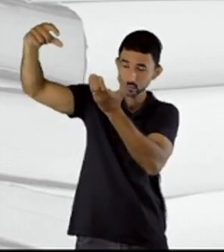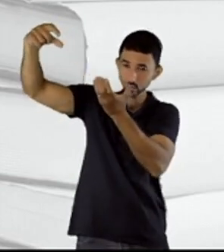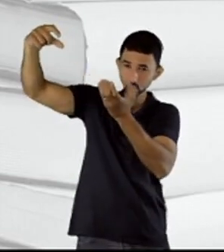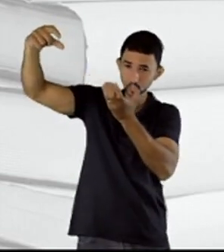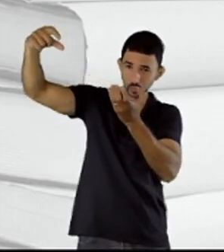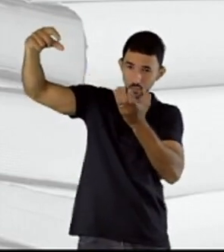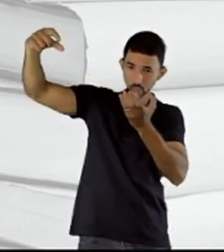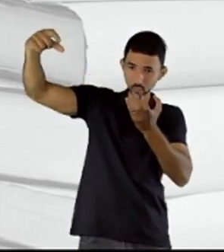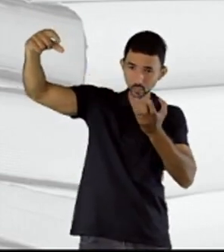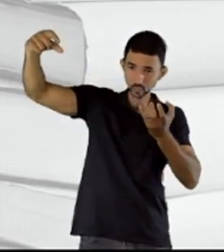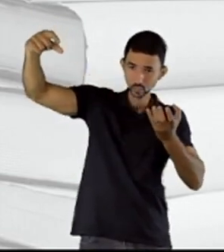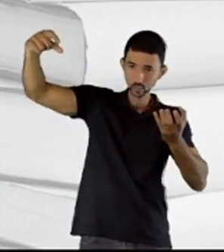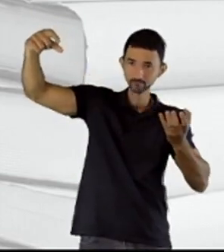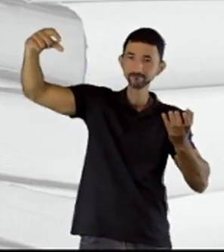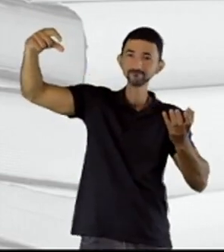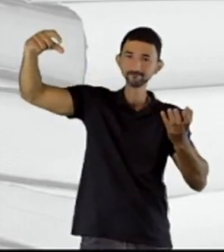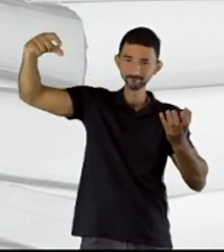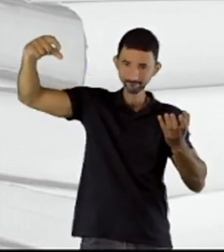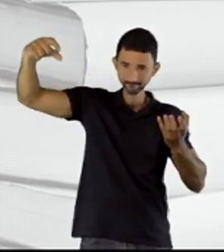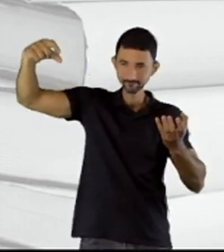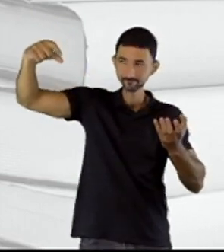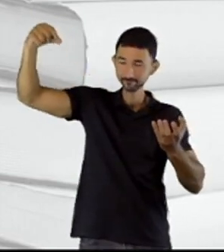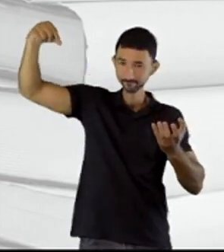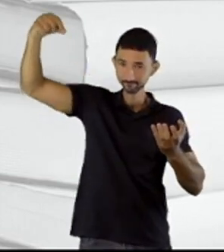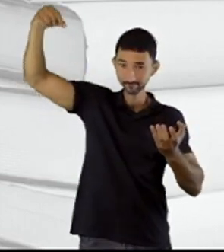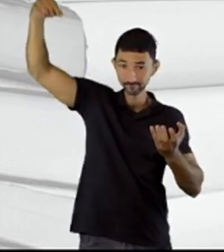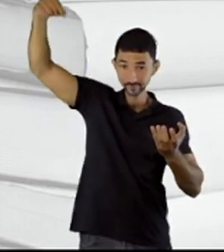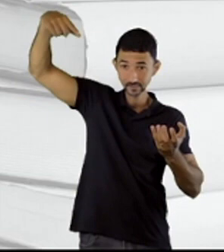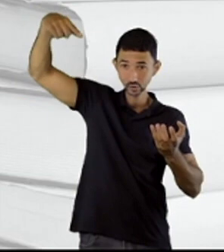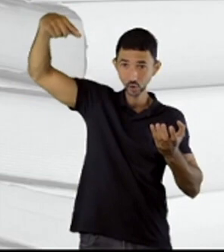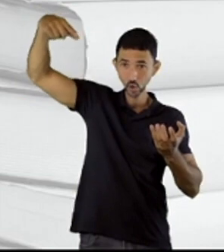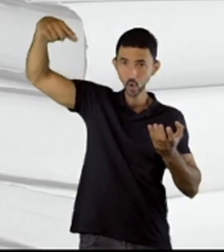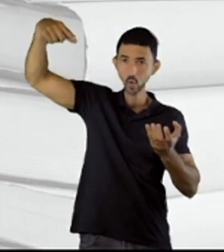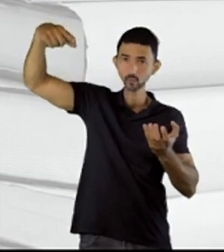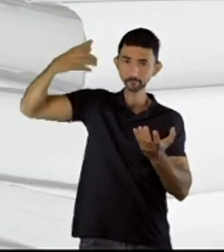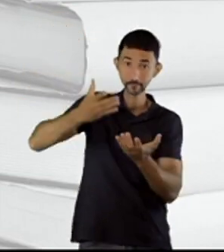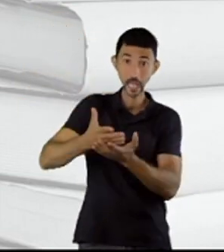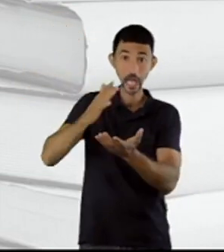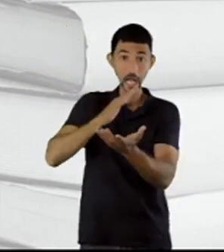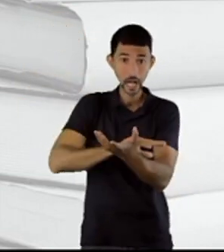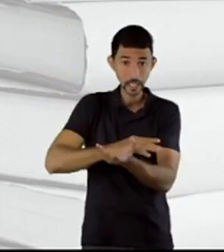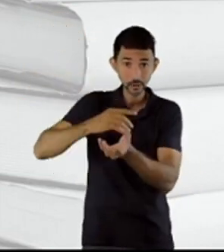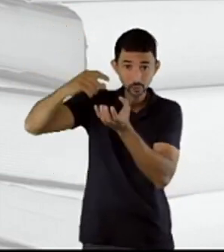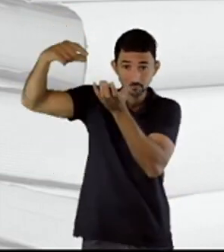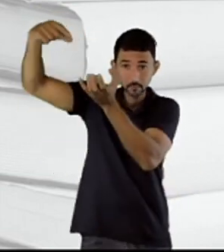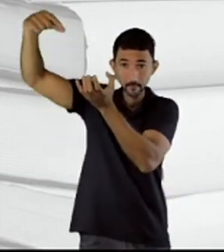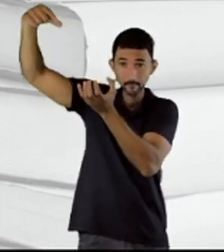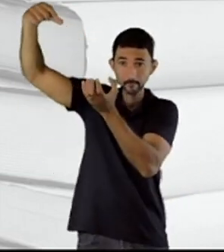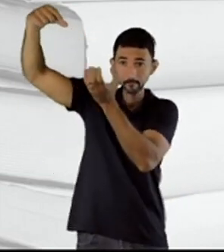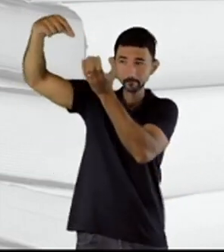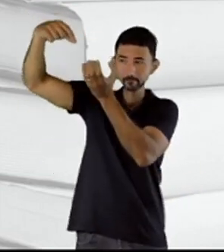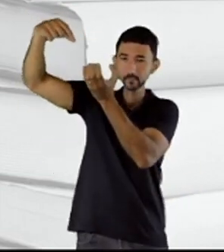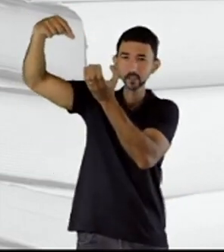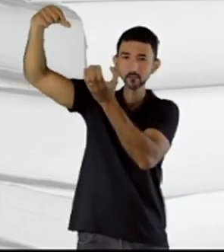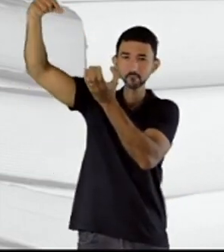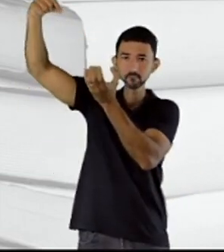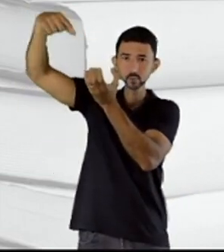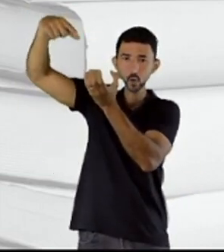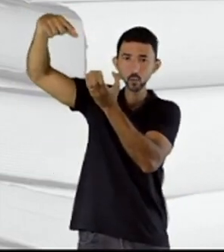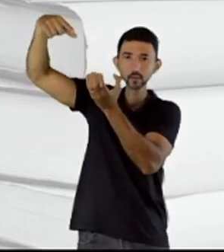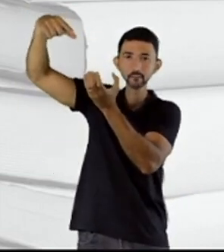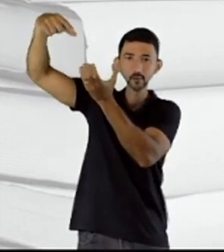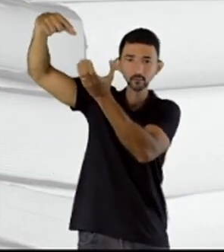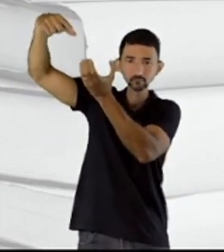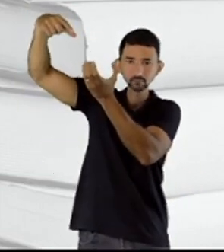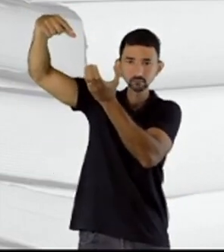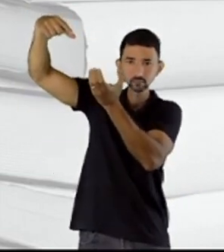si, né? Que é o astro que compõe a base do nosso sistema solar, né? É a